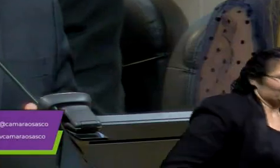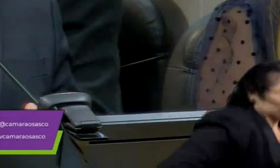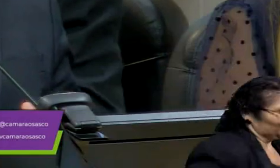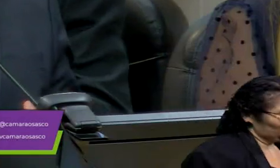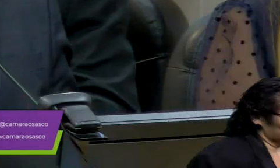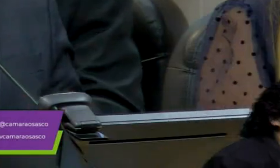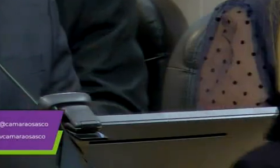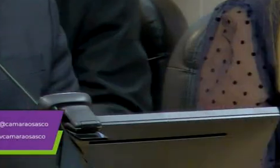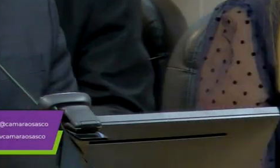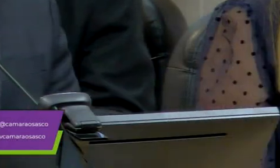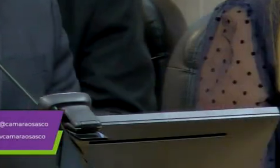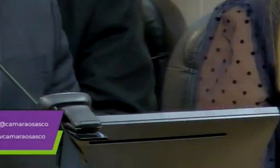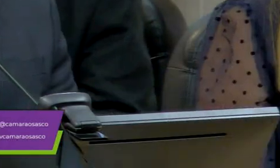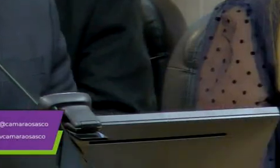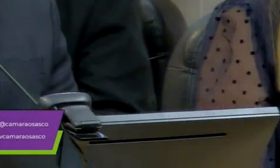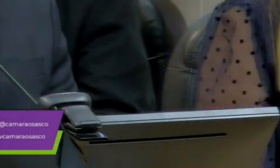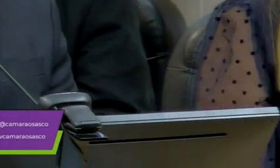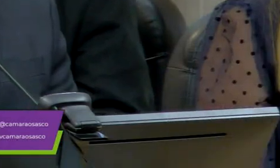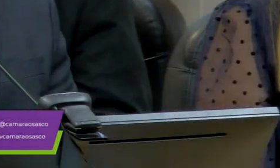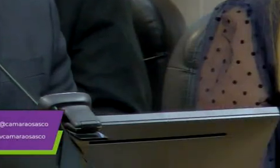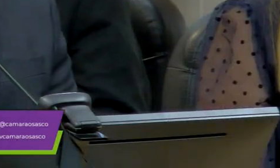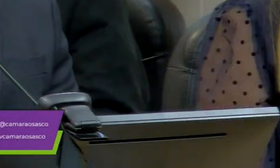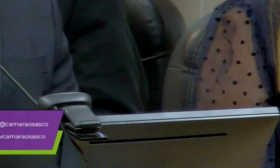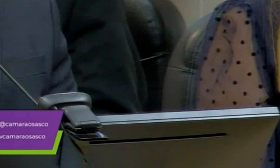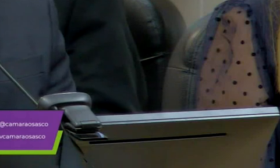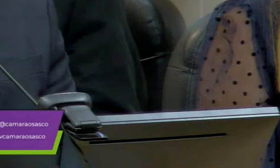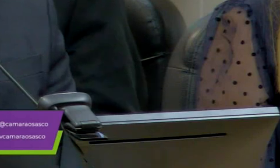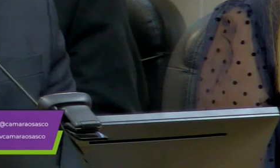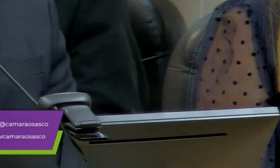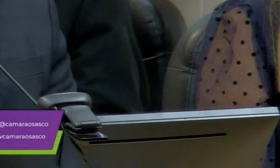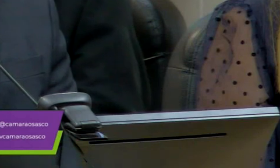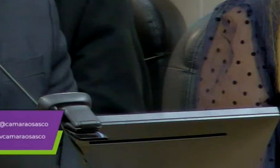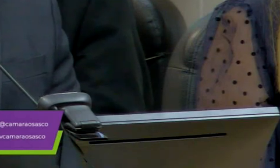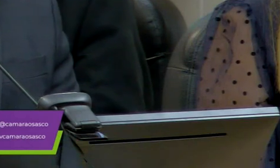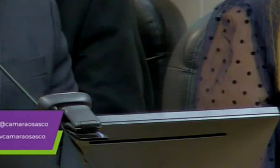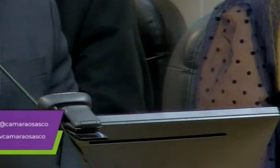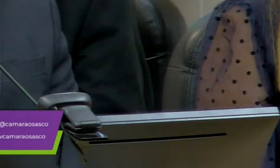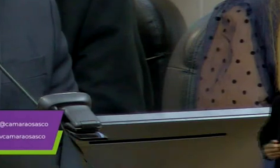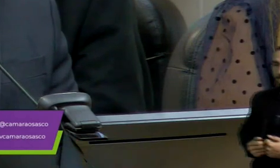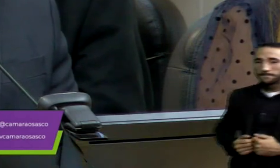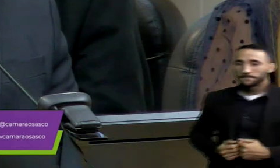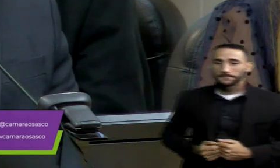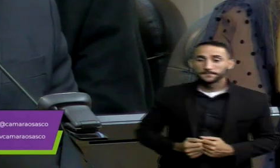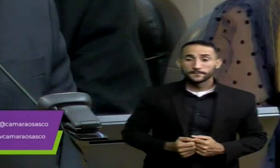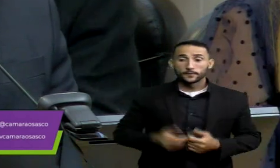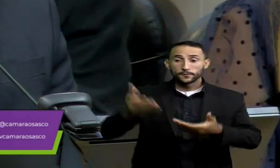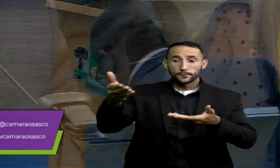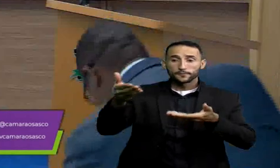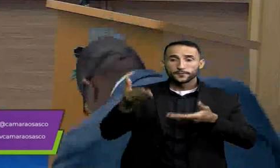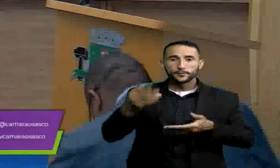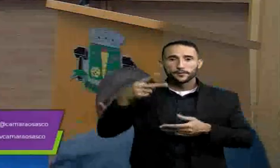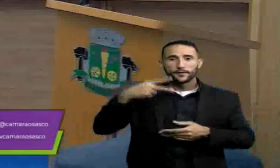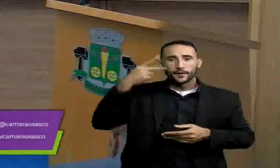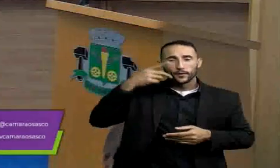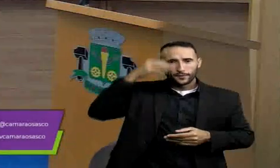convido o Nobre Vereador delbo Teruel fazer uso da palavra vossa excelência dispõe de 5